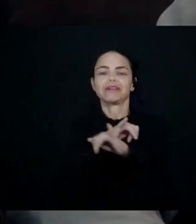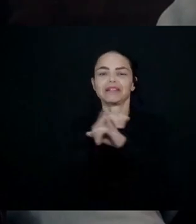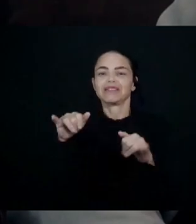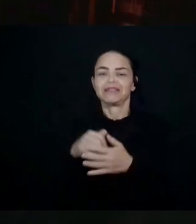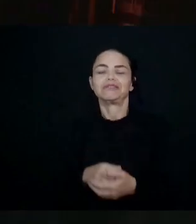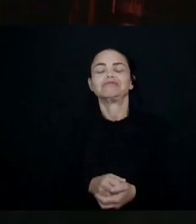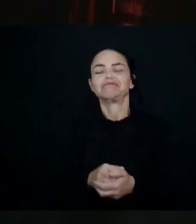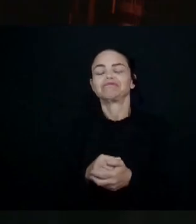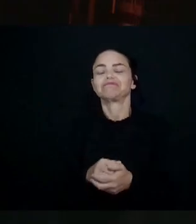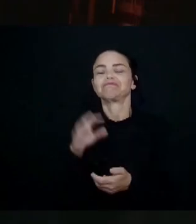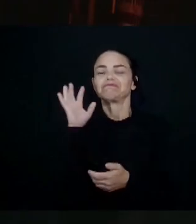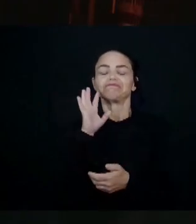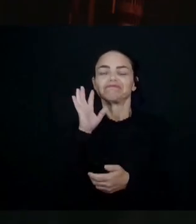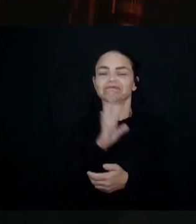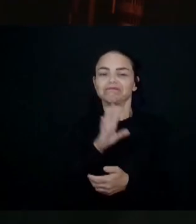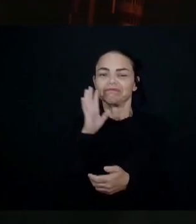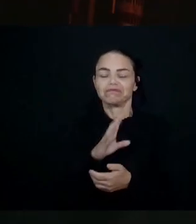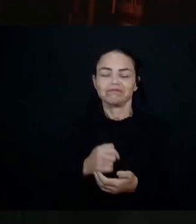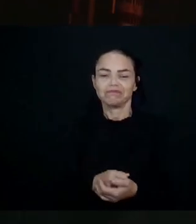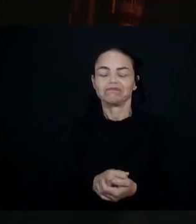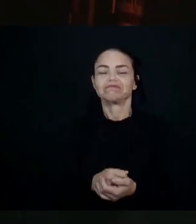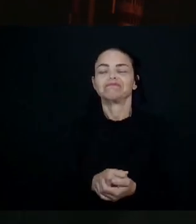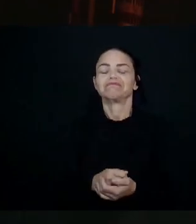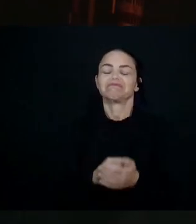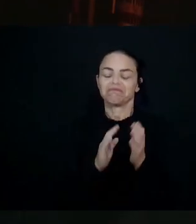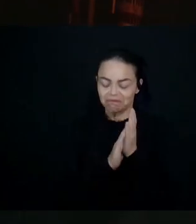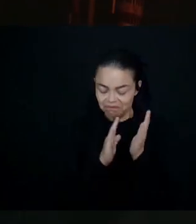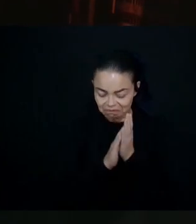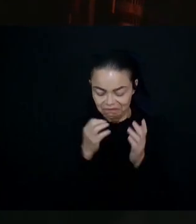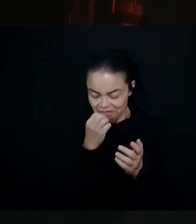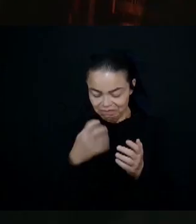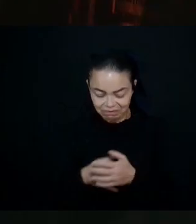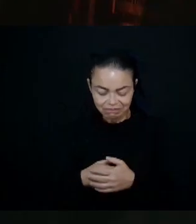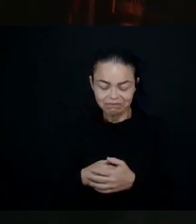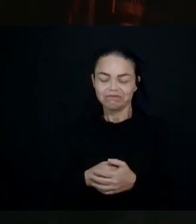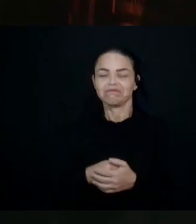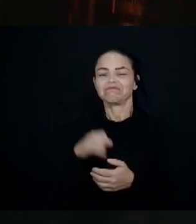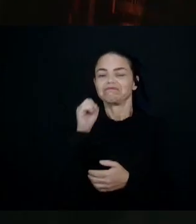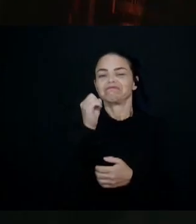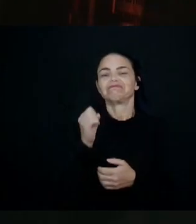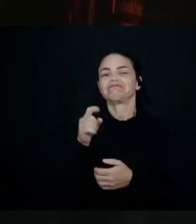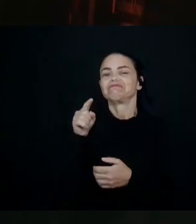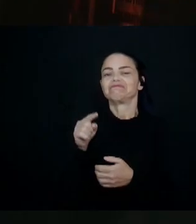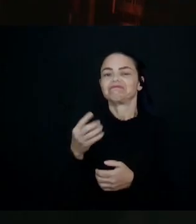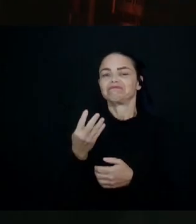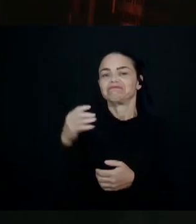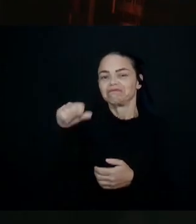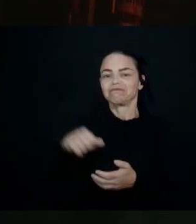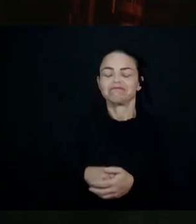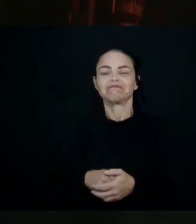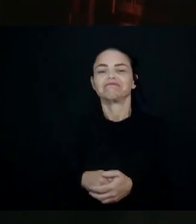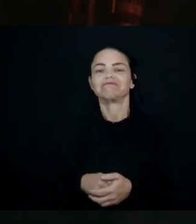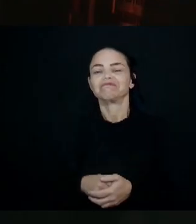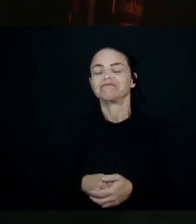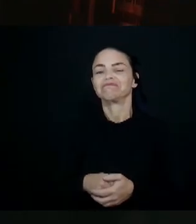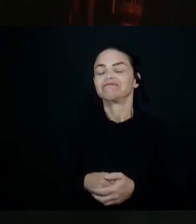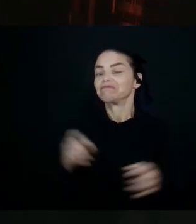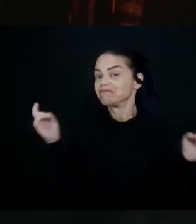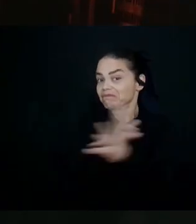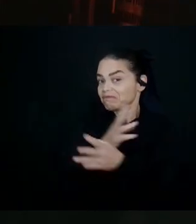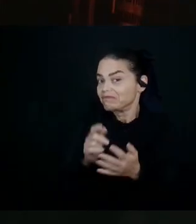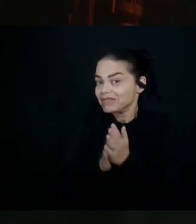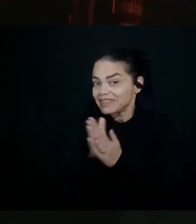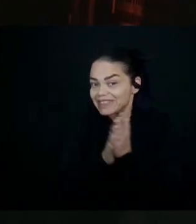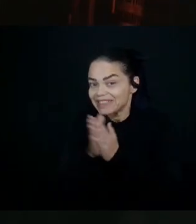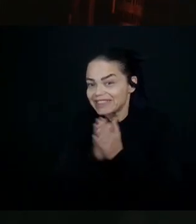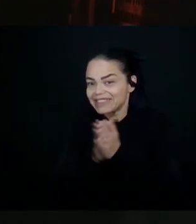que legal, hein? Muito bom, gente. 8h49. E aí, né? Tá pronto para encontrar